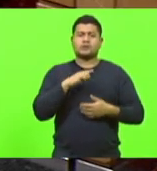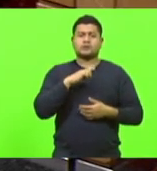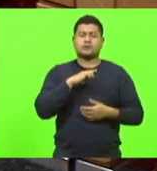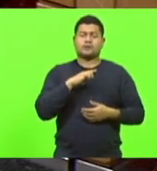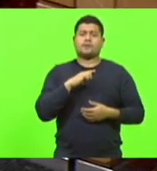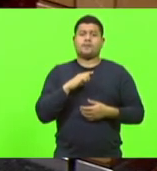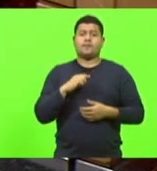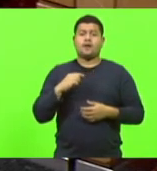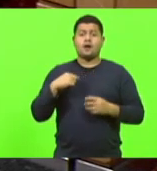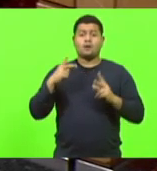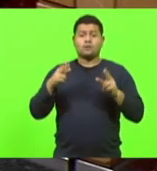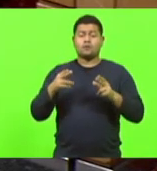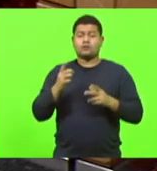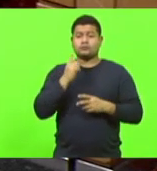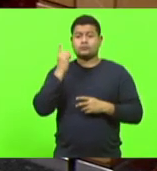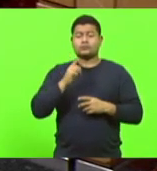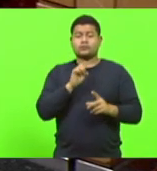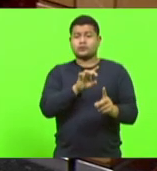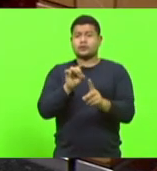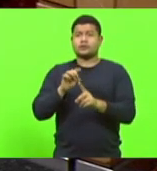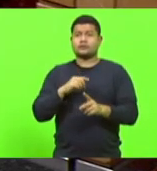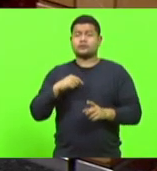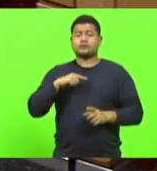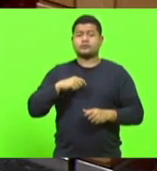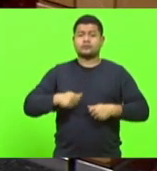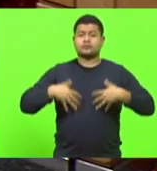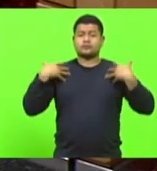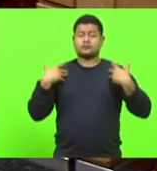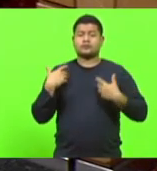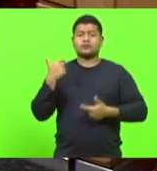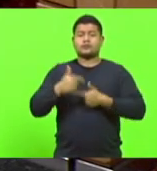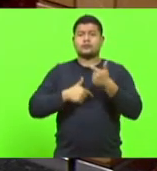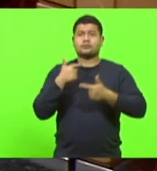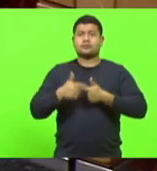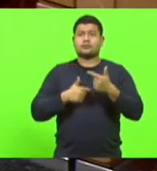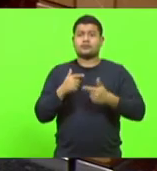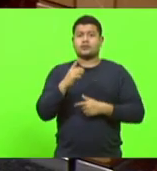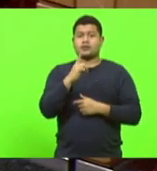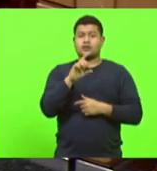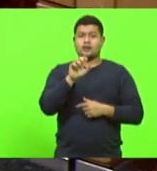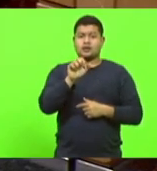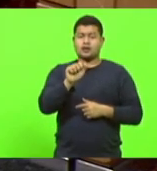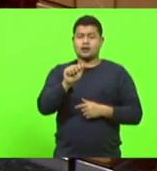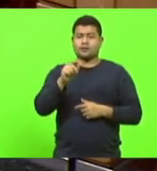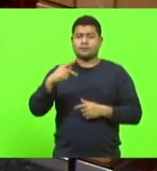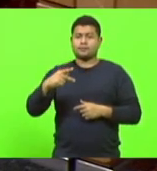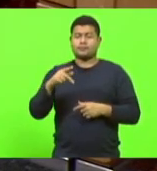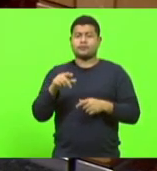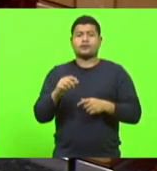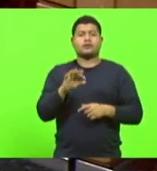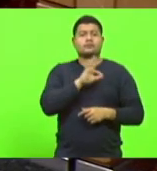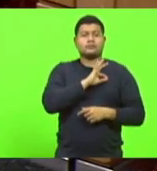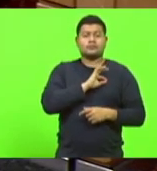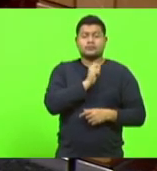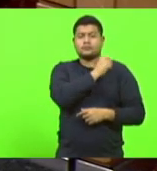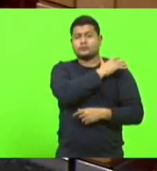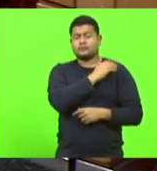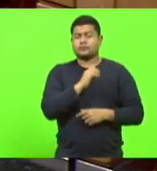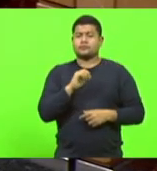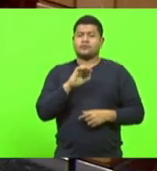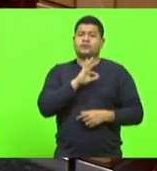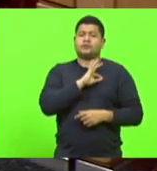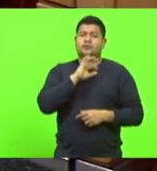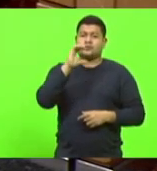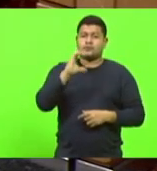parlamentares desta casa tem o também muito orgulho do trabalho do serviço prestado no de Up na polícia civil na militar na corporação